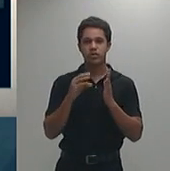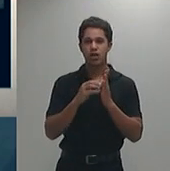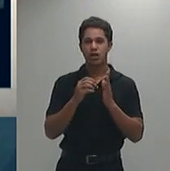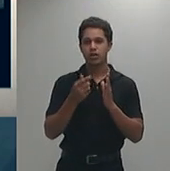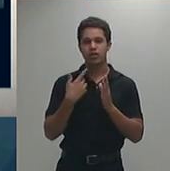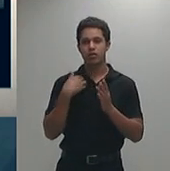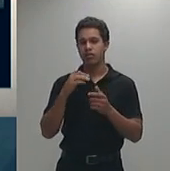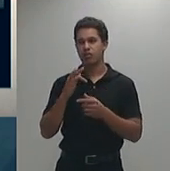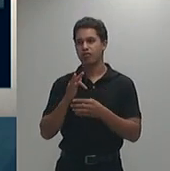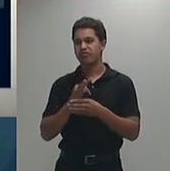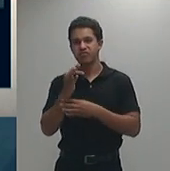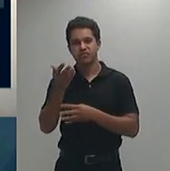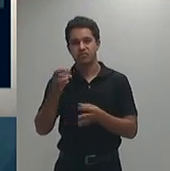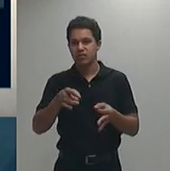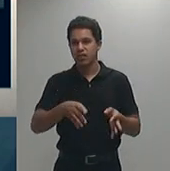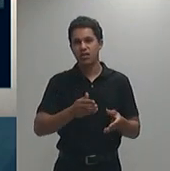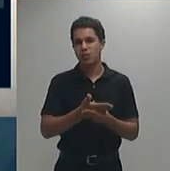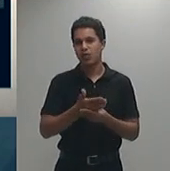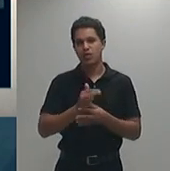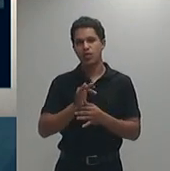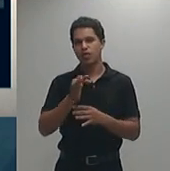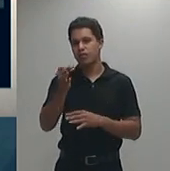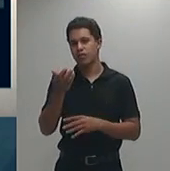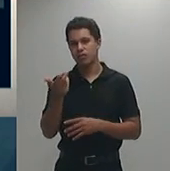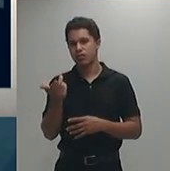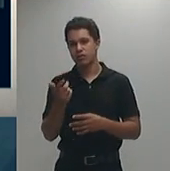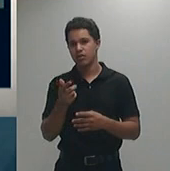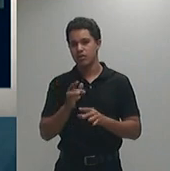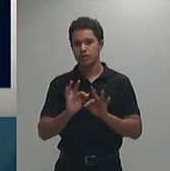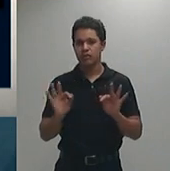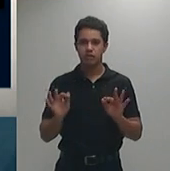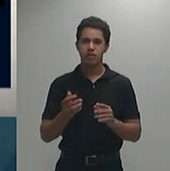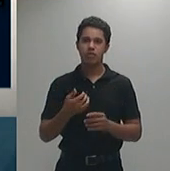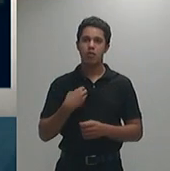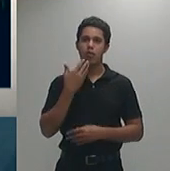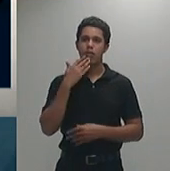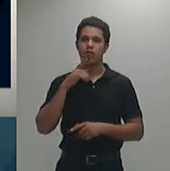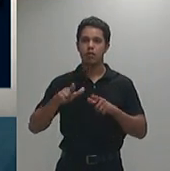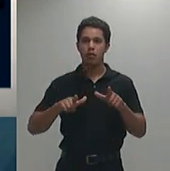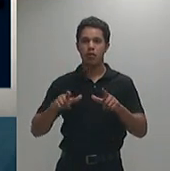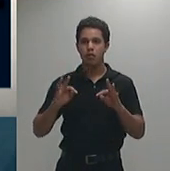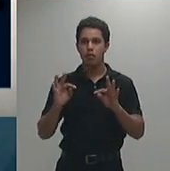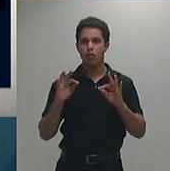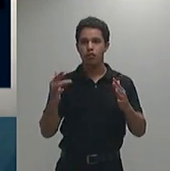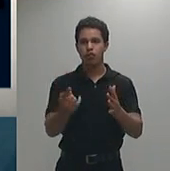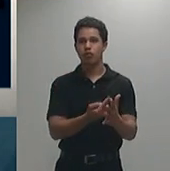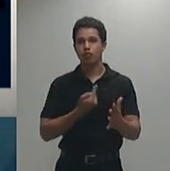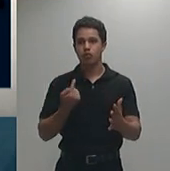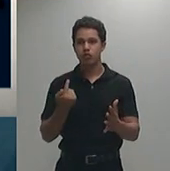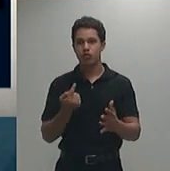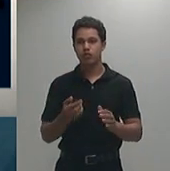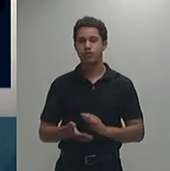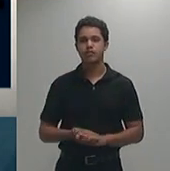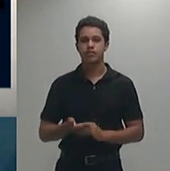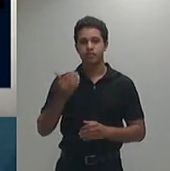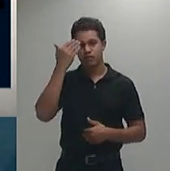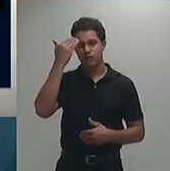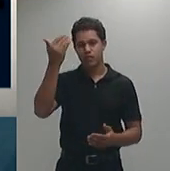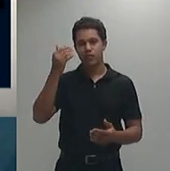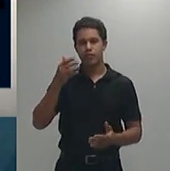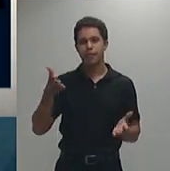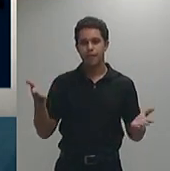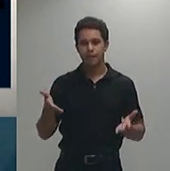o adiamento presidente um bom trabalho para todos os muito obrigada meu Deus Salomão Ministro Raul Araújo